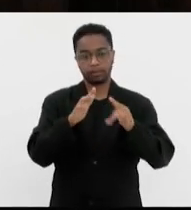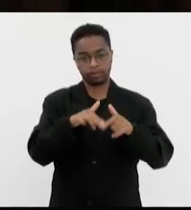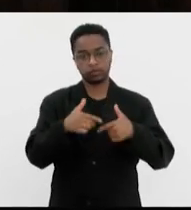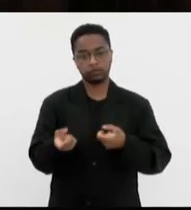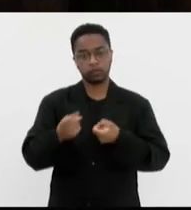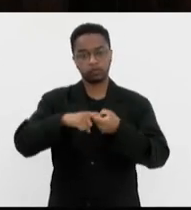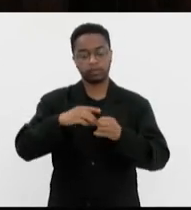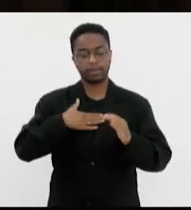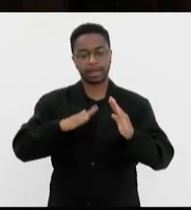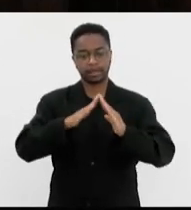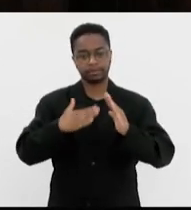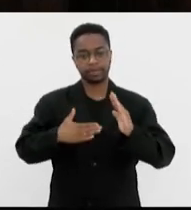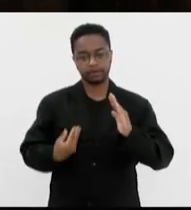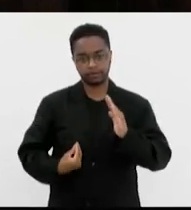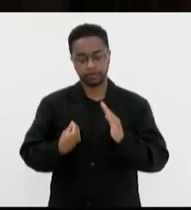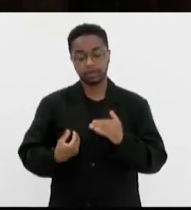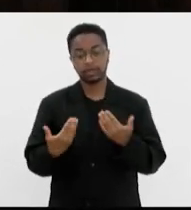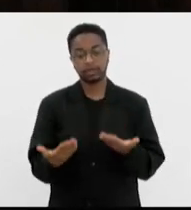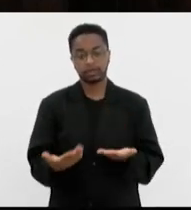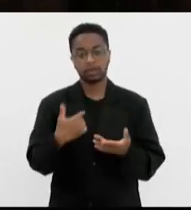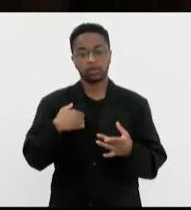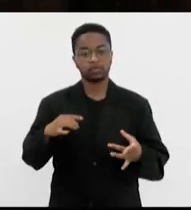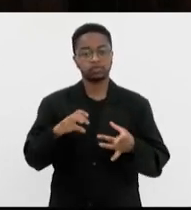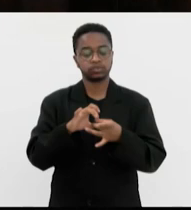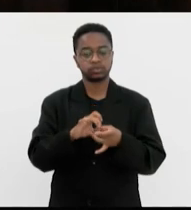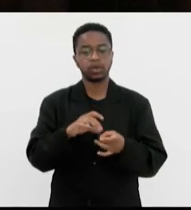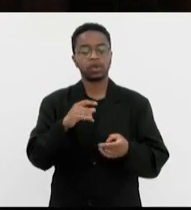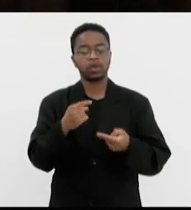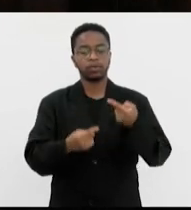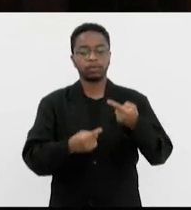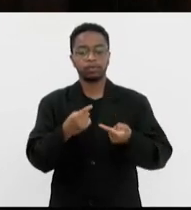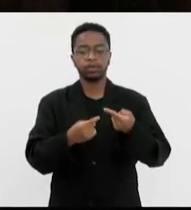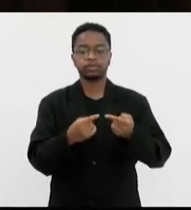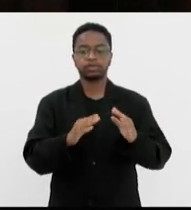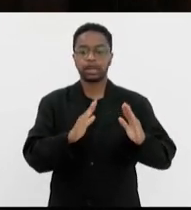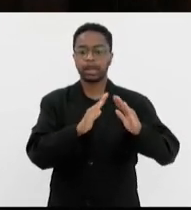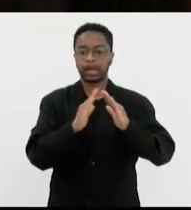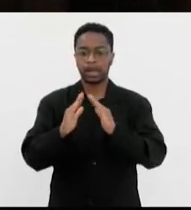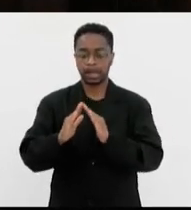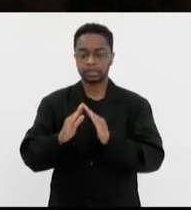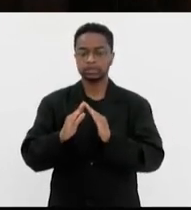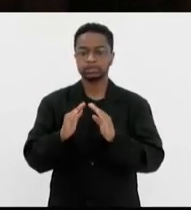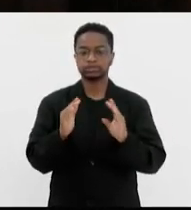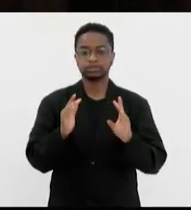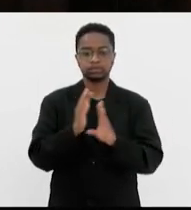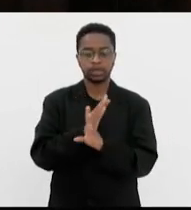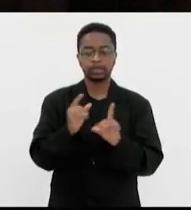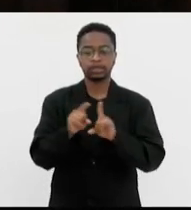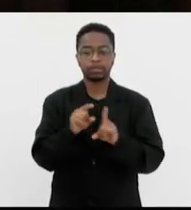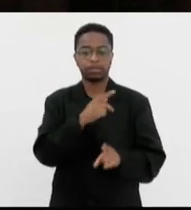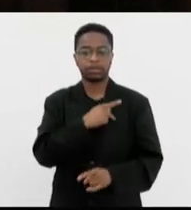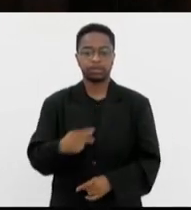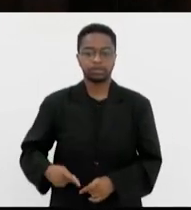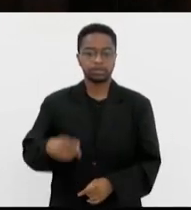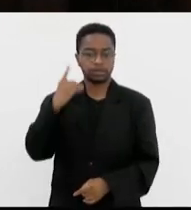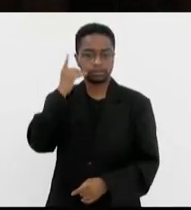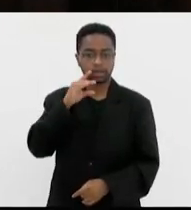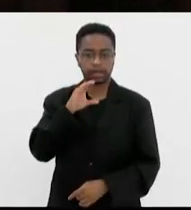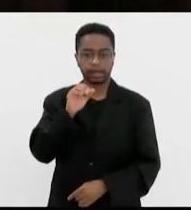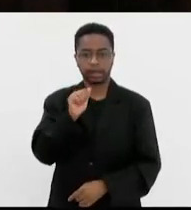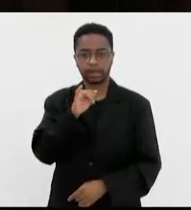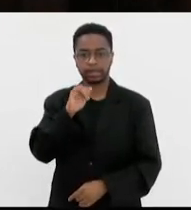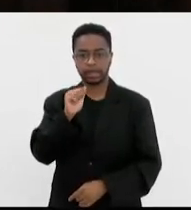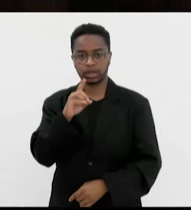E dessa forma, como membro da Comissão de Política Urbana e Habitação, presidida pelo deputado Caiado, nós realizamos uma